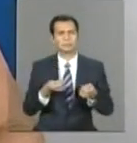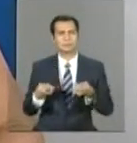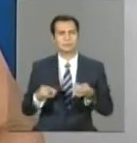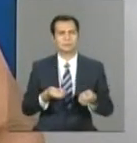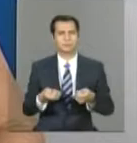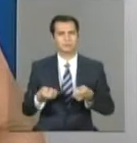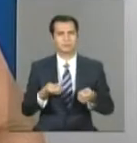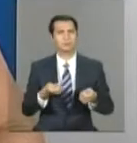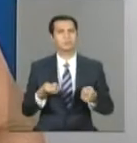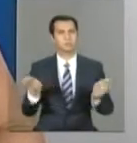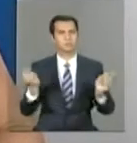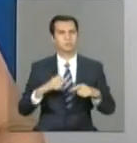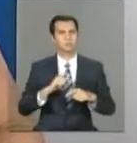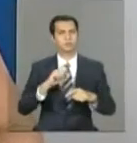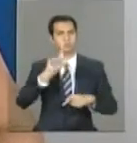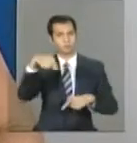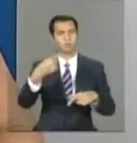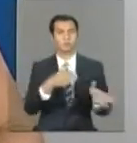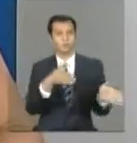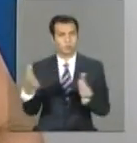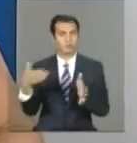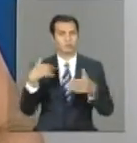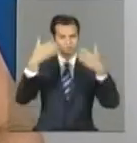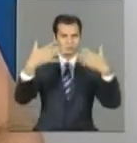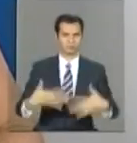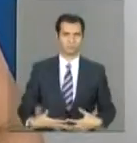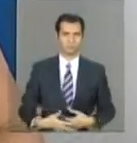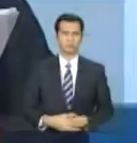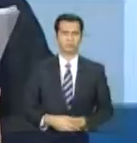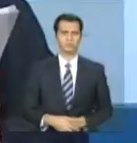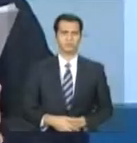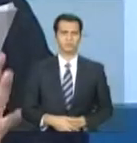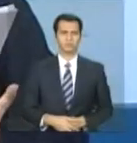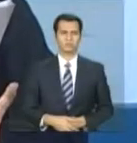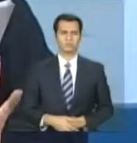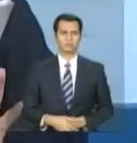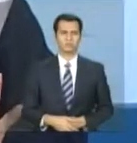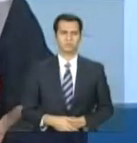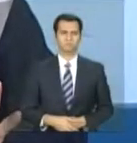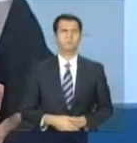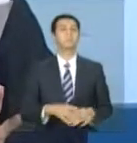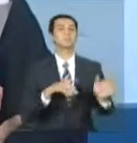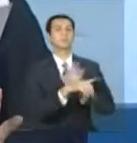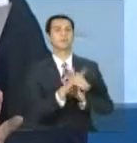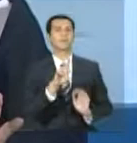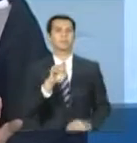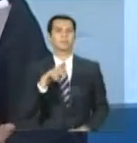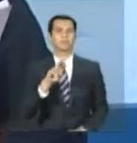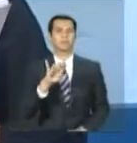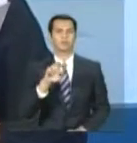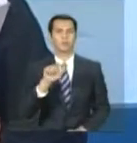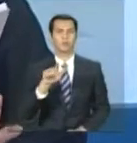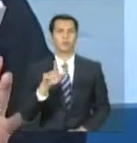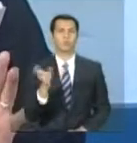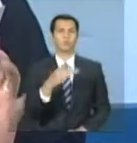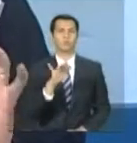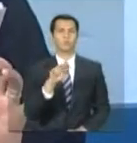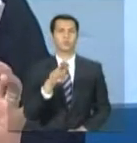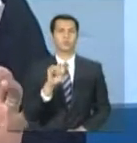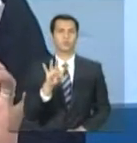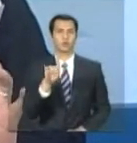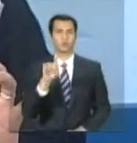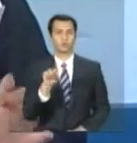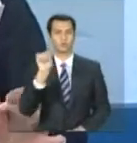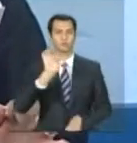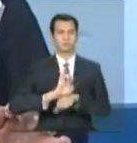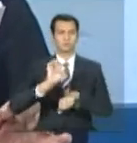possa esclarecer um pouco melhor no bloco seguinte. Ah, ok. Bom, Daniel Furtado, do Paraná, pergunta: Roberto, os